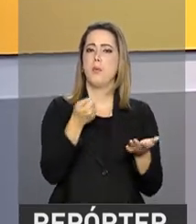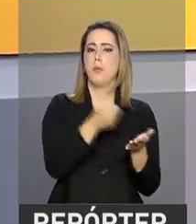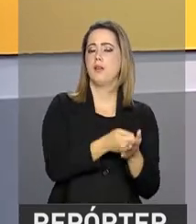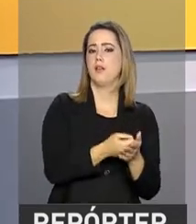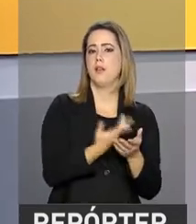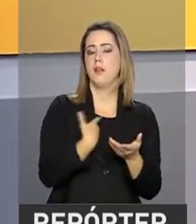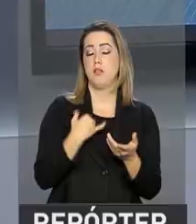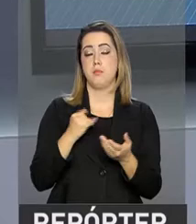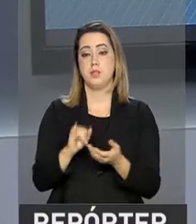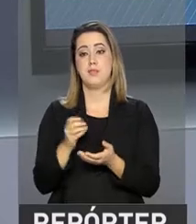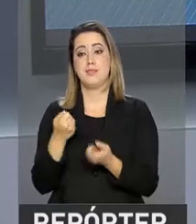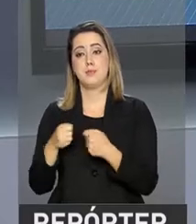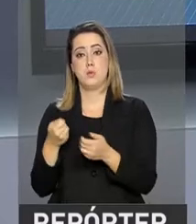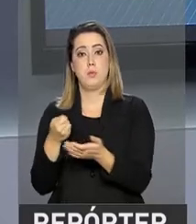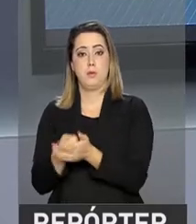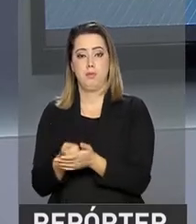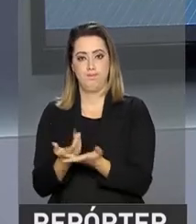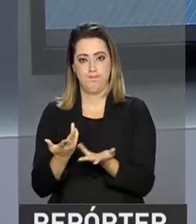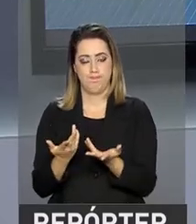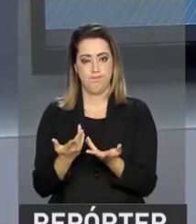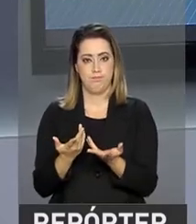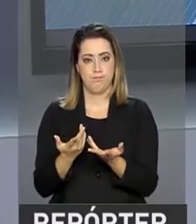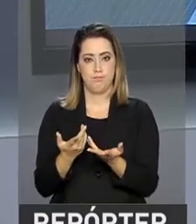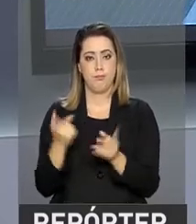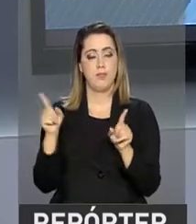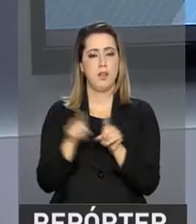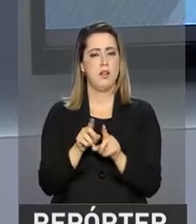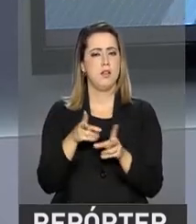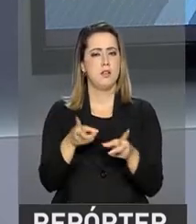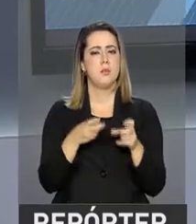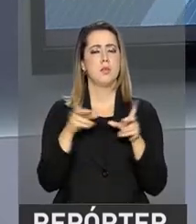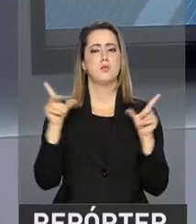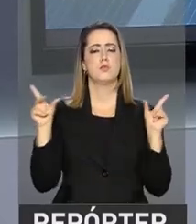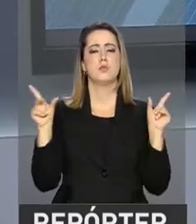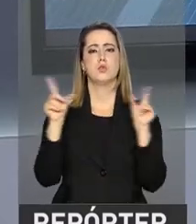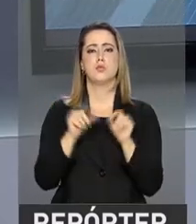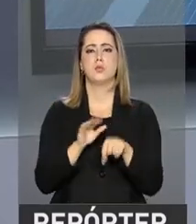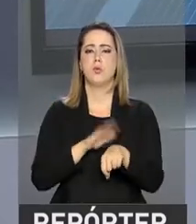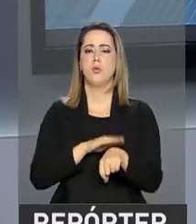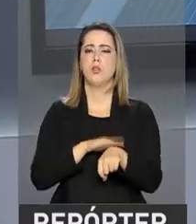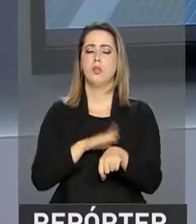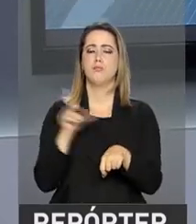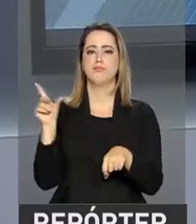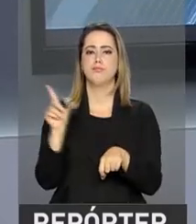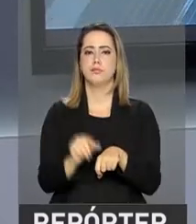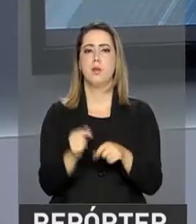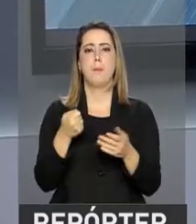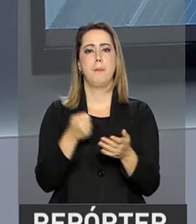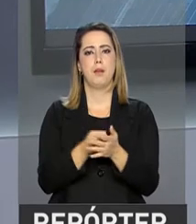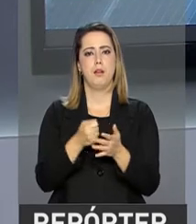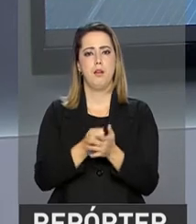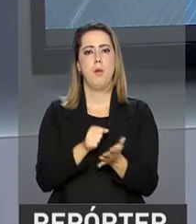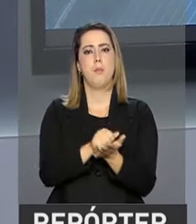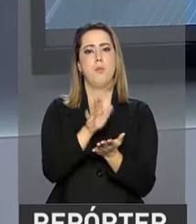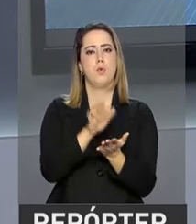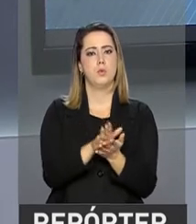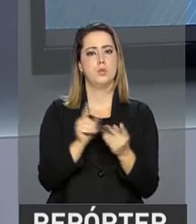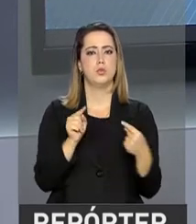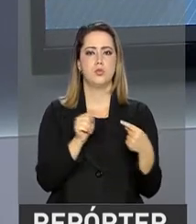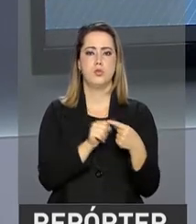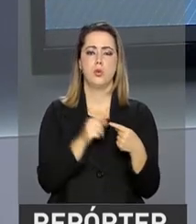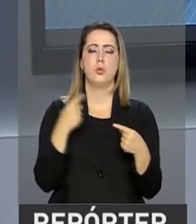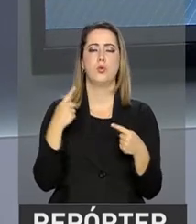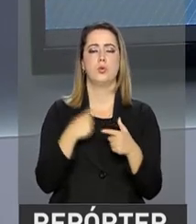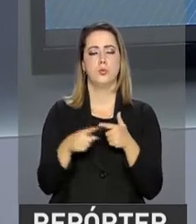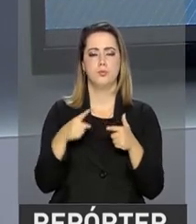procedimentos a expectativa é reduzir o prazo de duração dos processos além de garantir o pagamento de multas de acordo com a